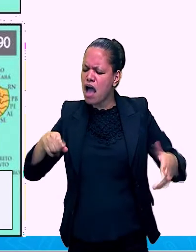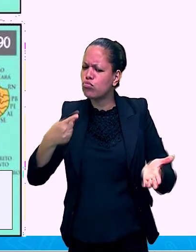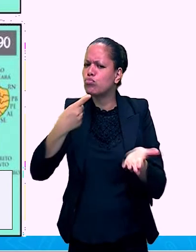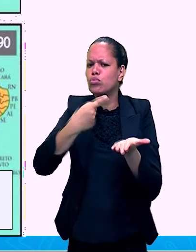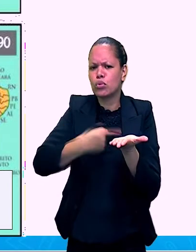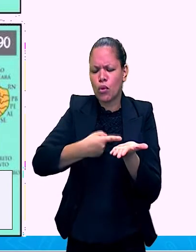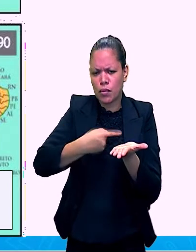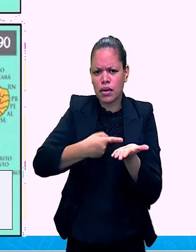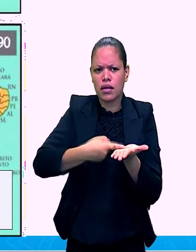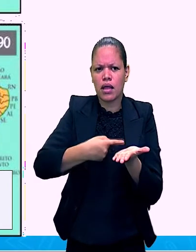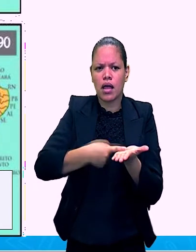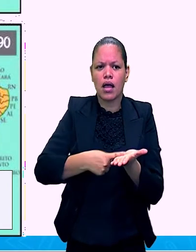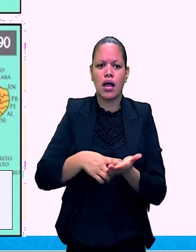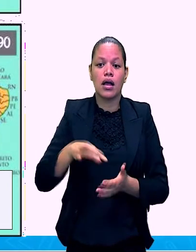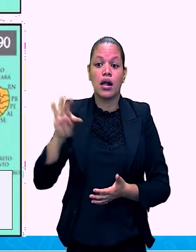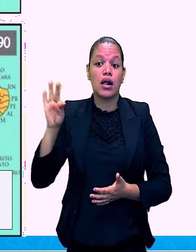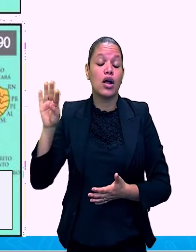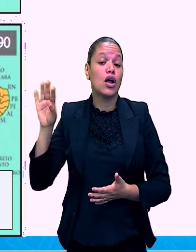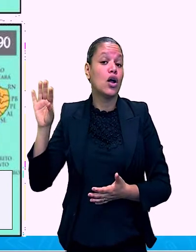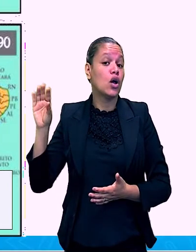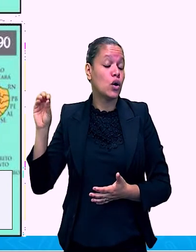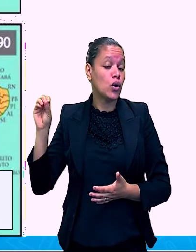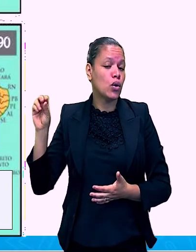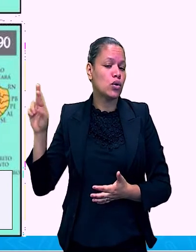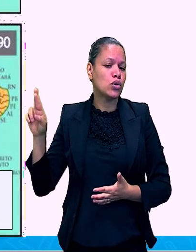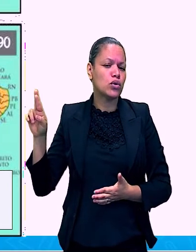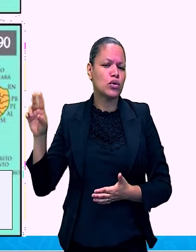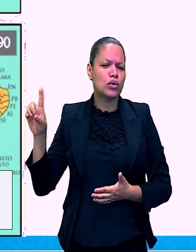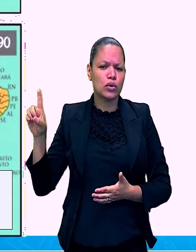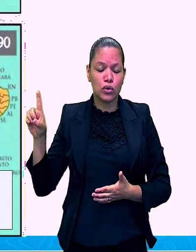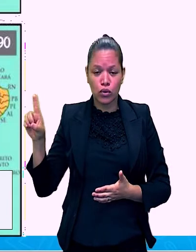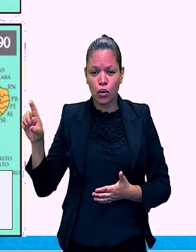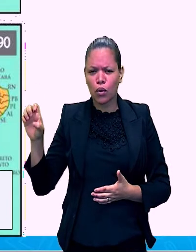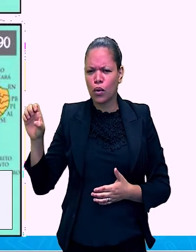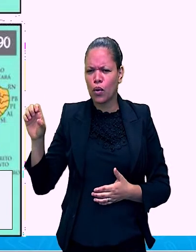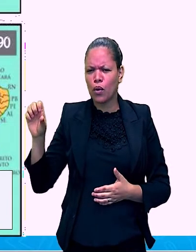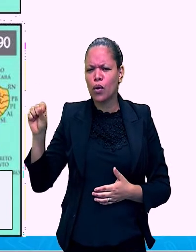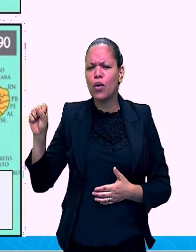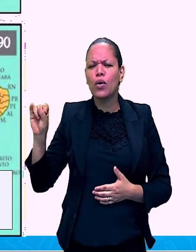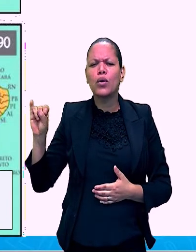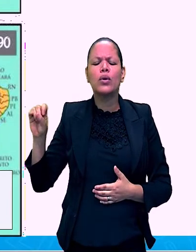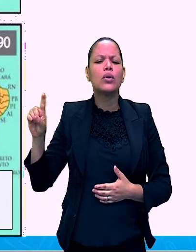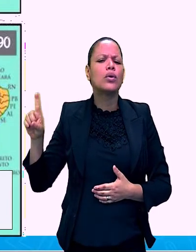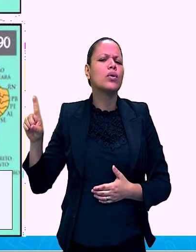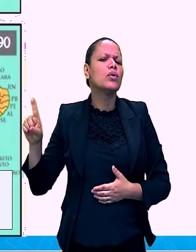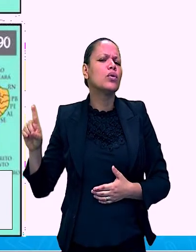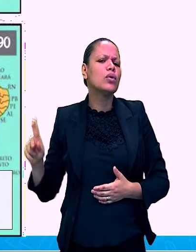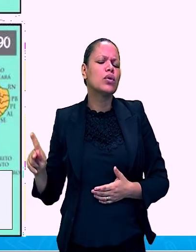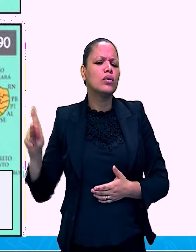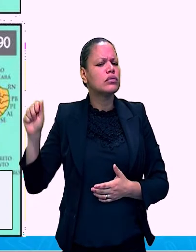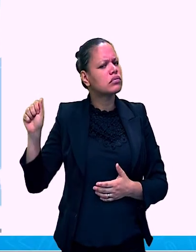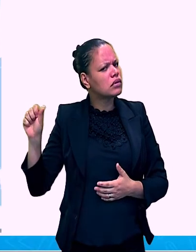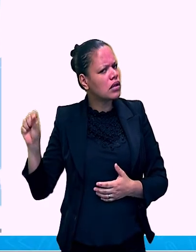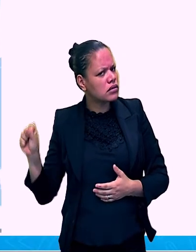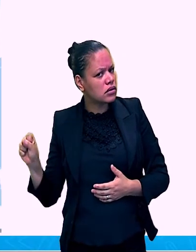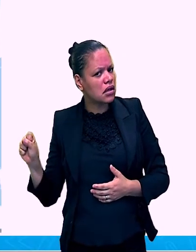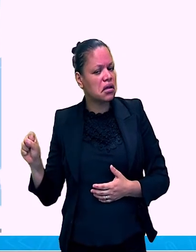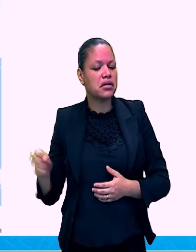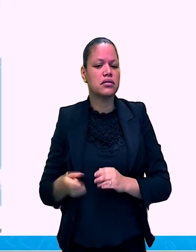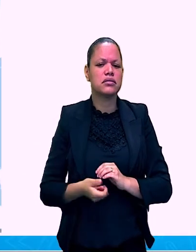Que impedia ali que o povo francês lutasse contra Portugal para pegar todo o nosso território.